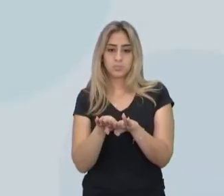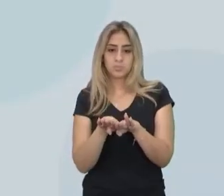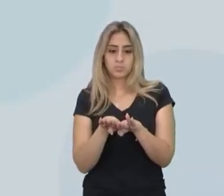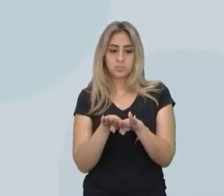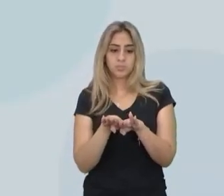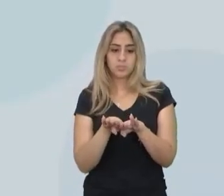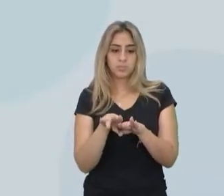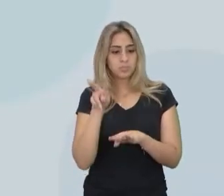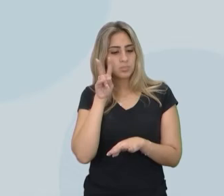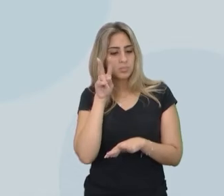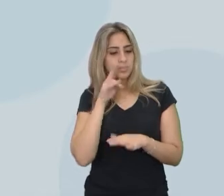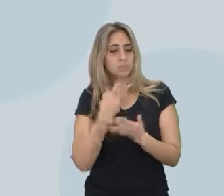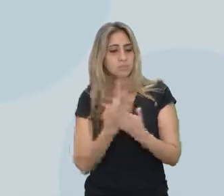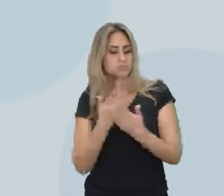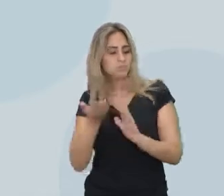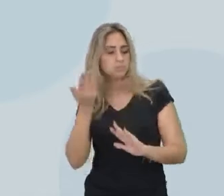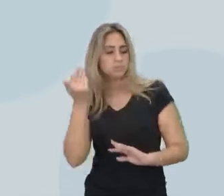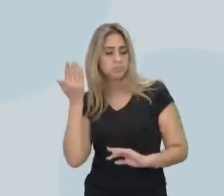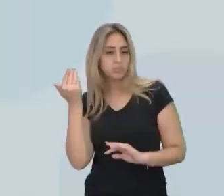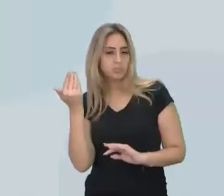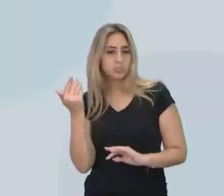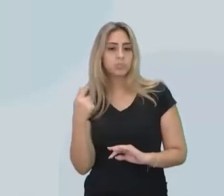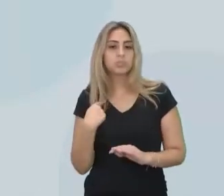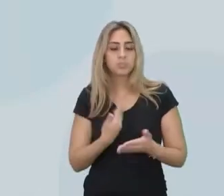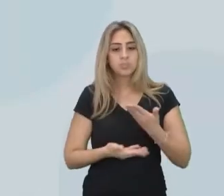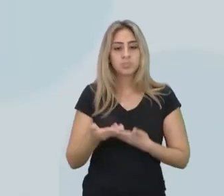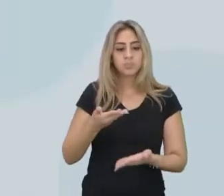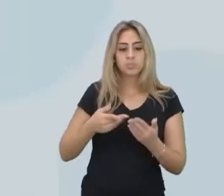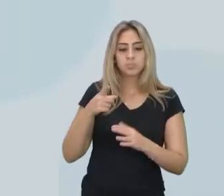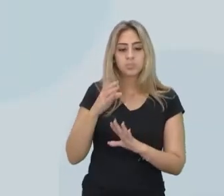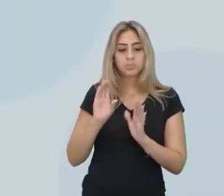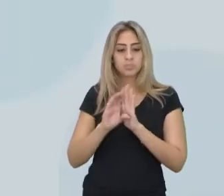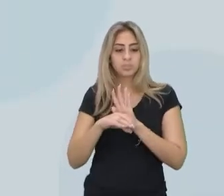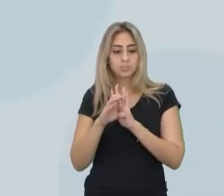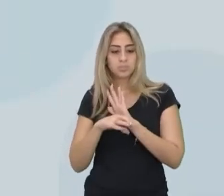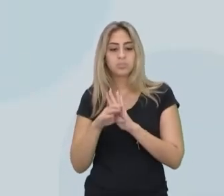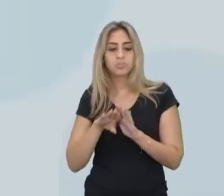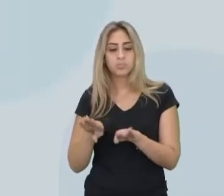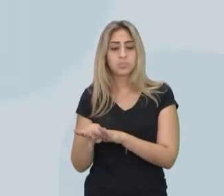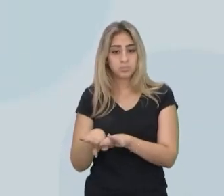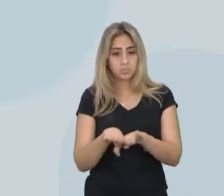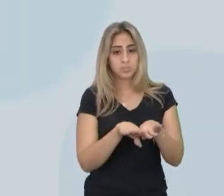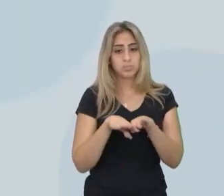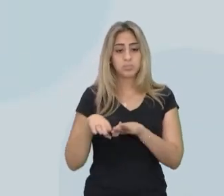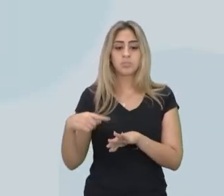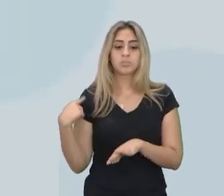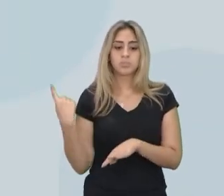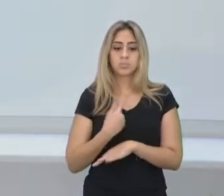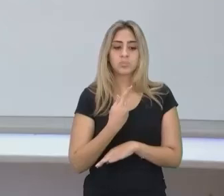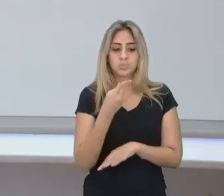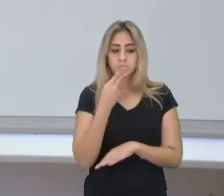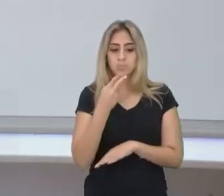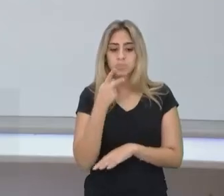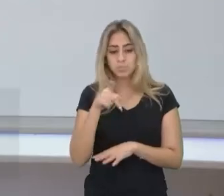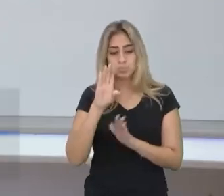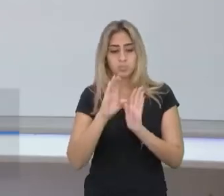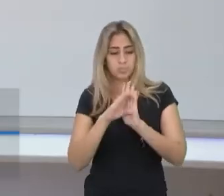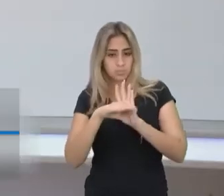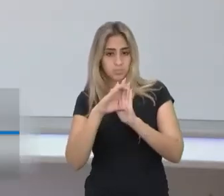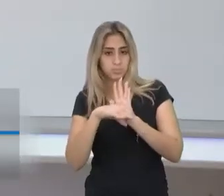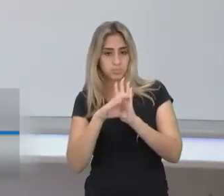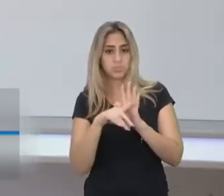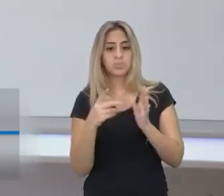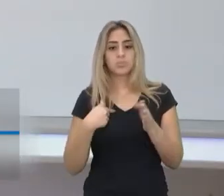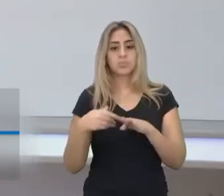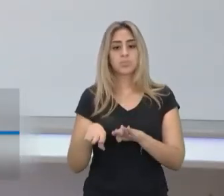se lembram que na aula passada a gente tratou esse conceito equilíbrio? E quando a gente falou desse conceito